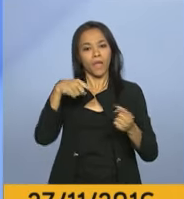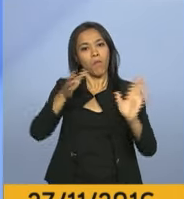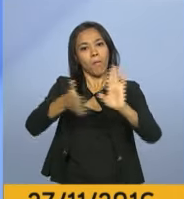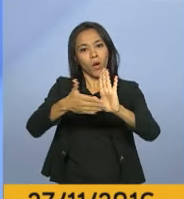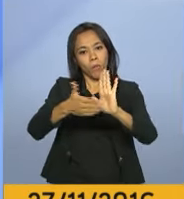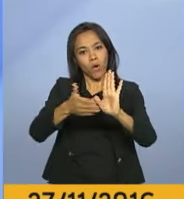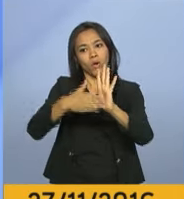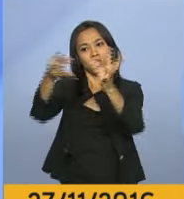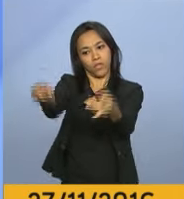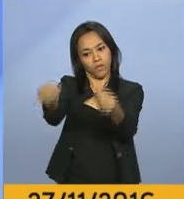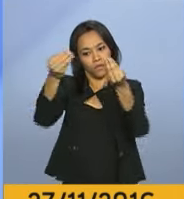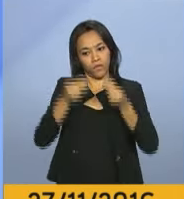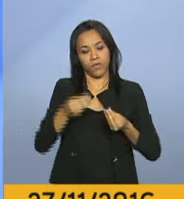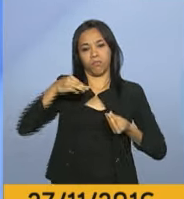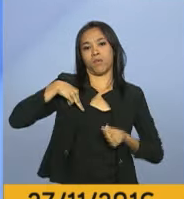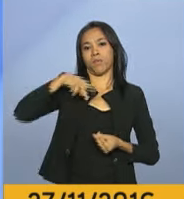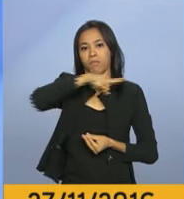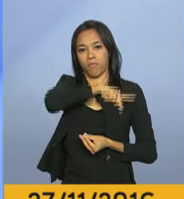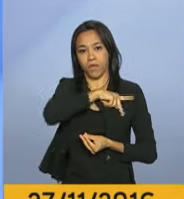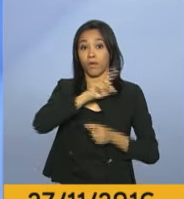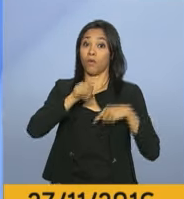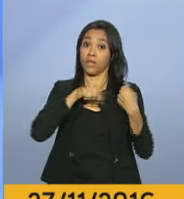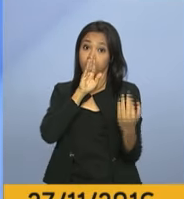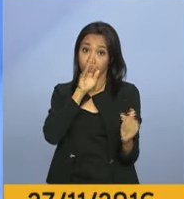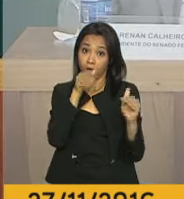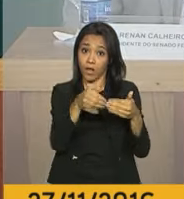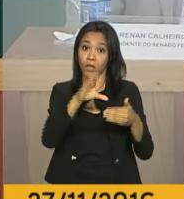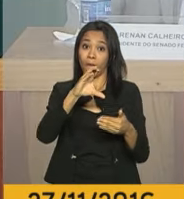pelo Ministério Público da tipificação do Caixa 2.